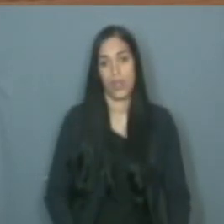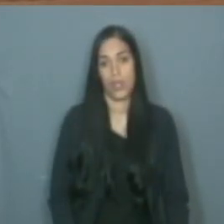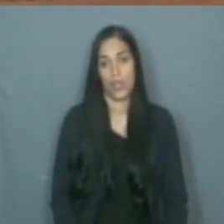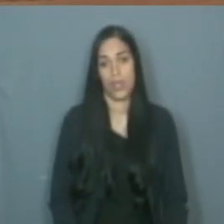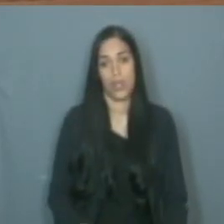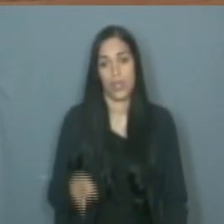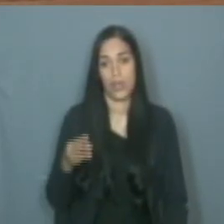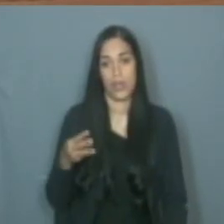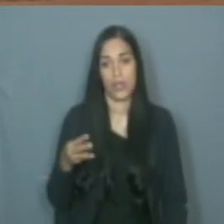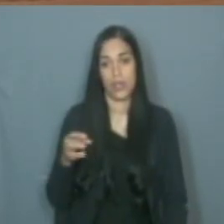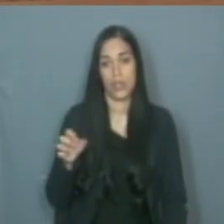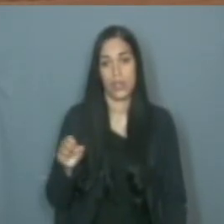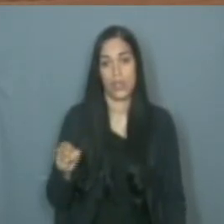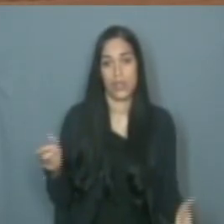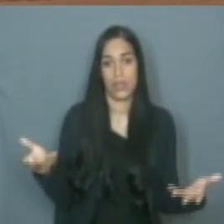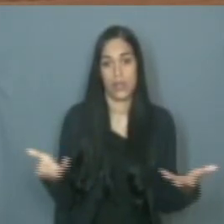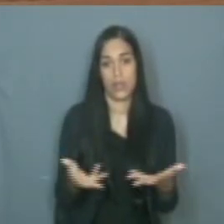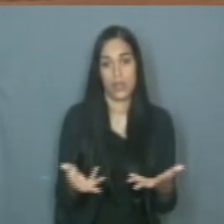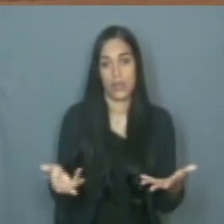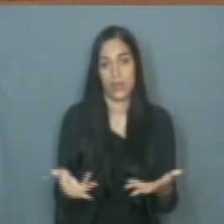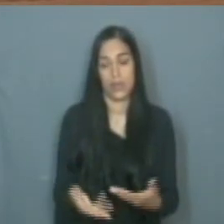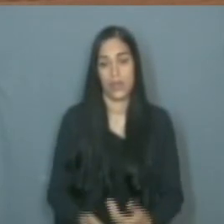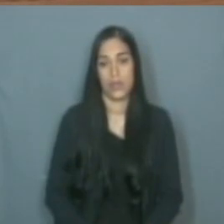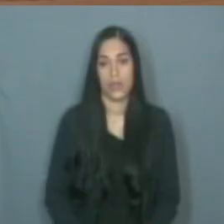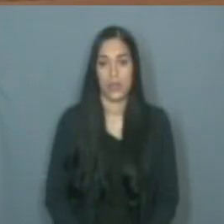Foram 38 hoje.